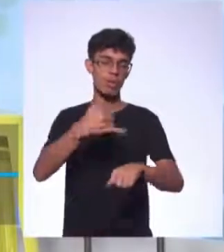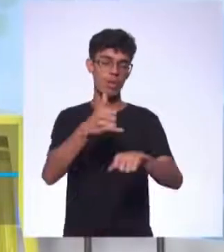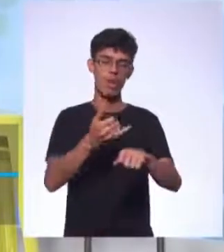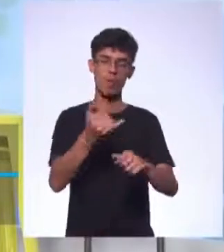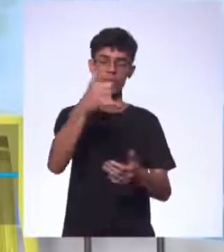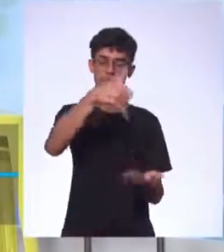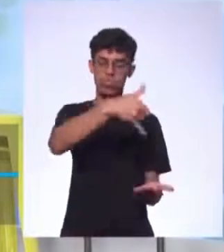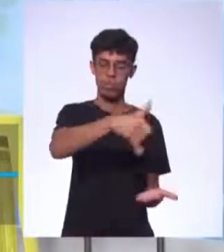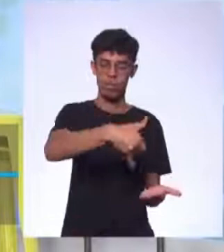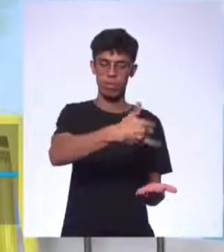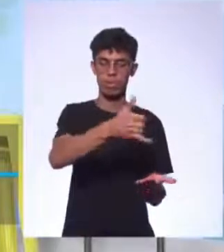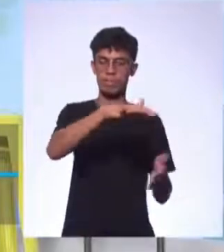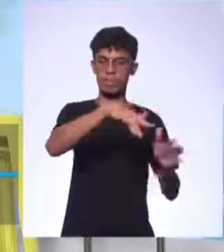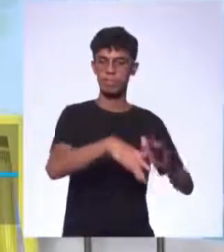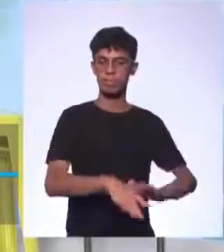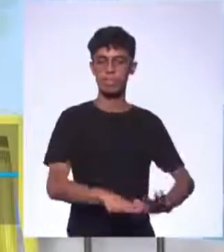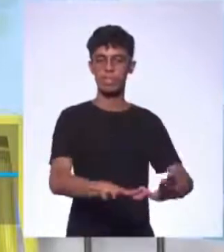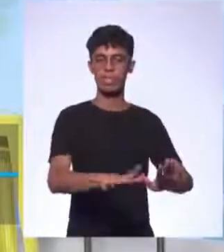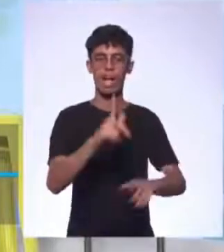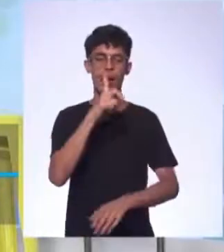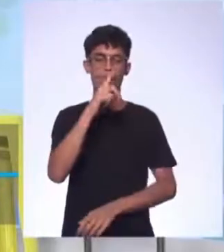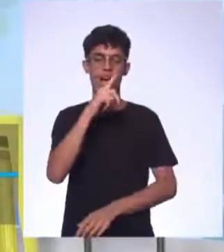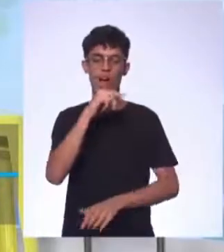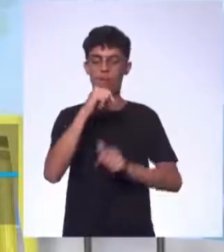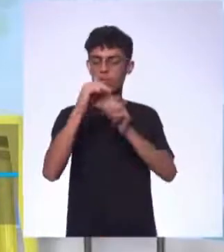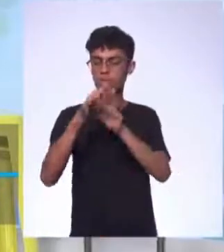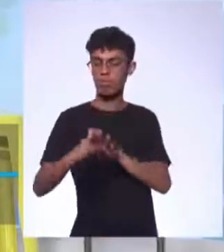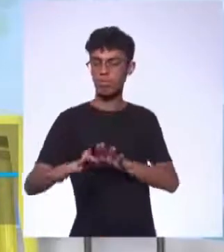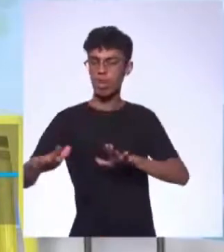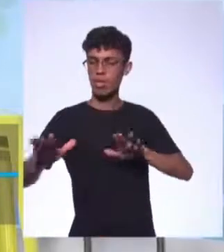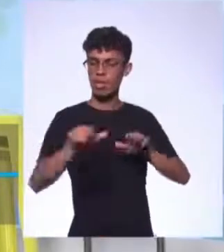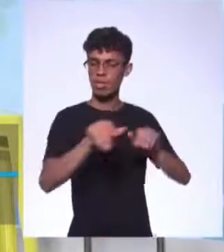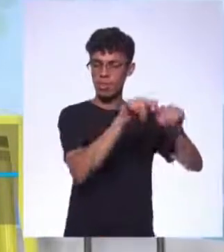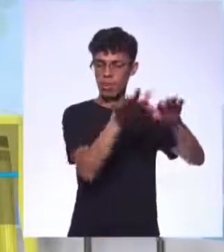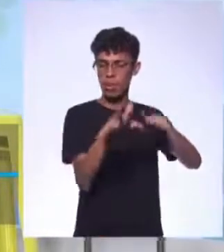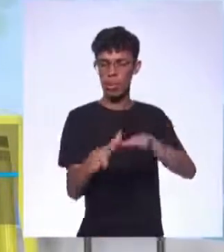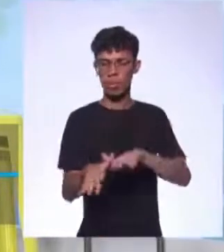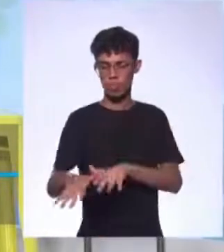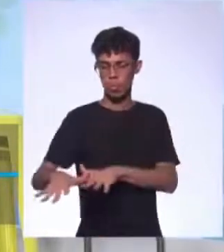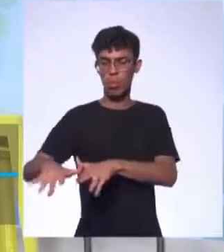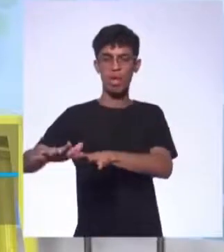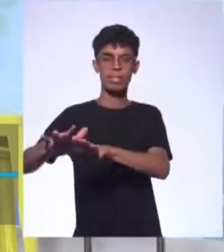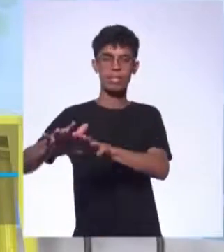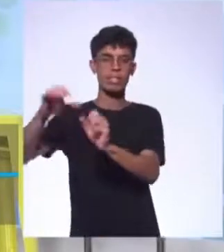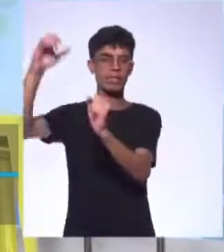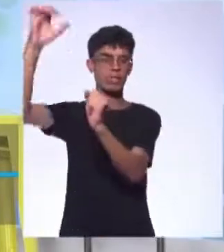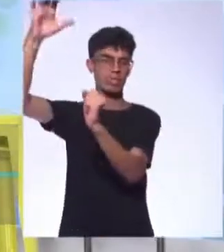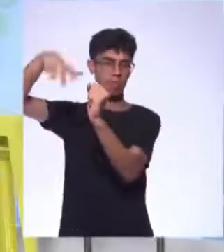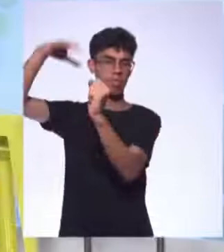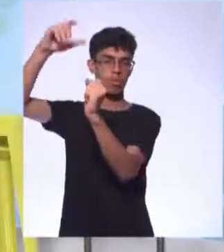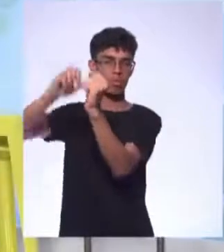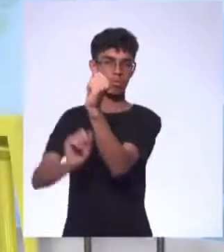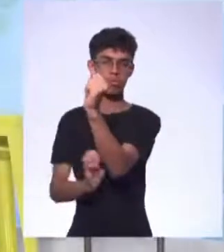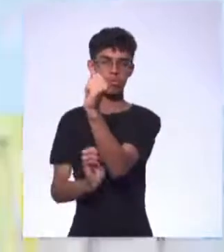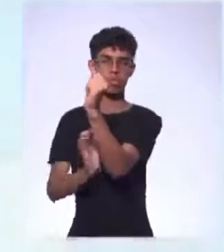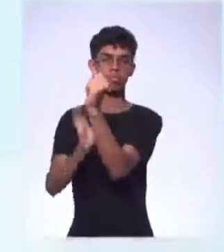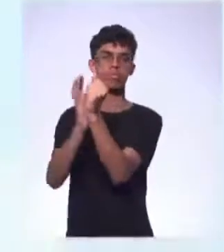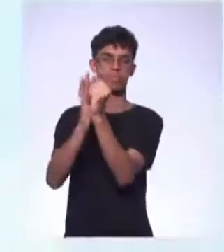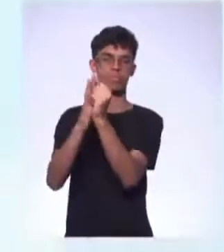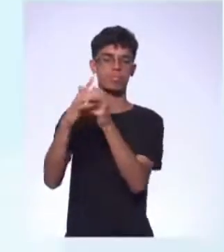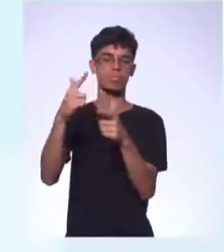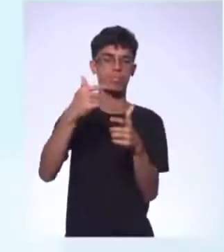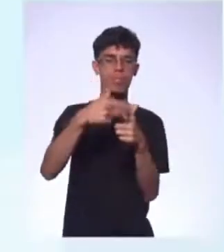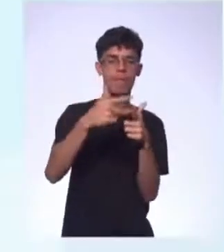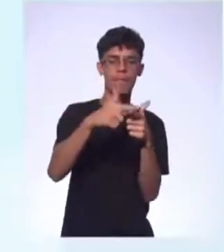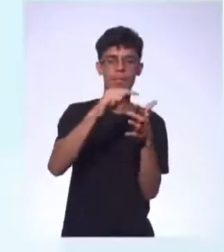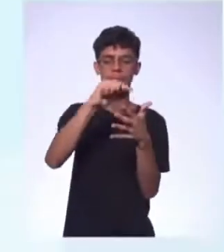e acabam contaminando a água. A chuva ácida, que contamina a água também. Nós temos aqui um grande problema,